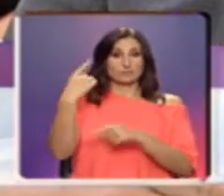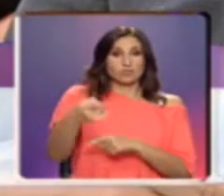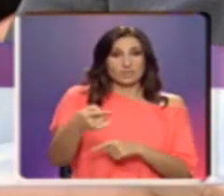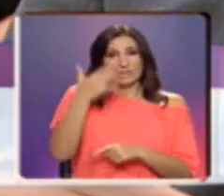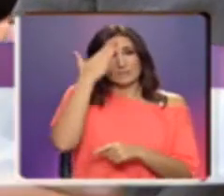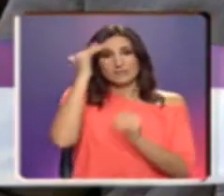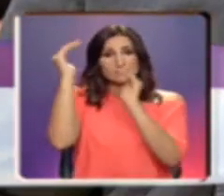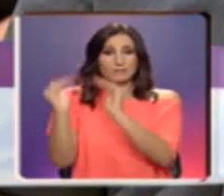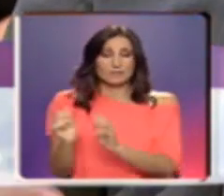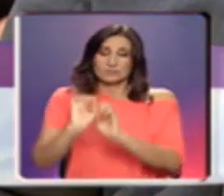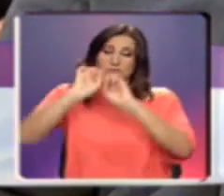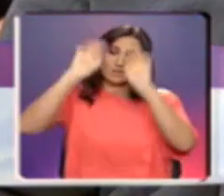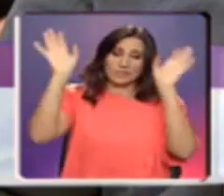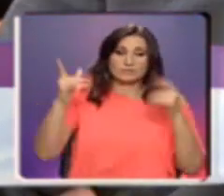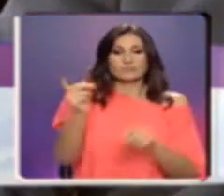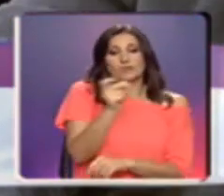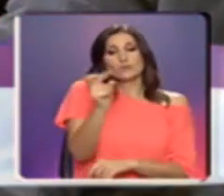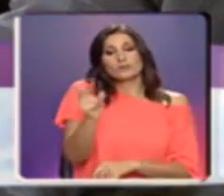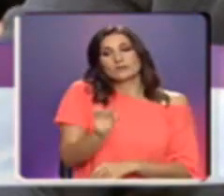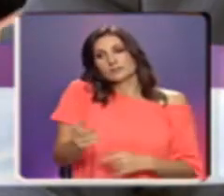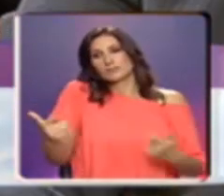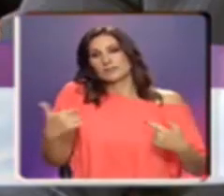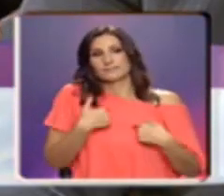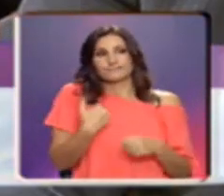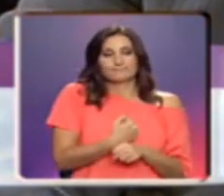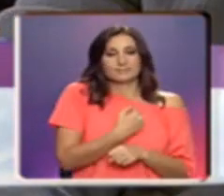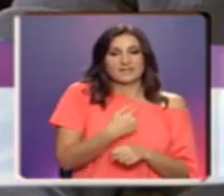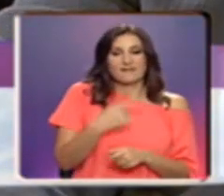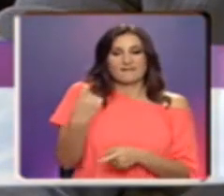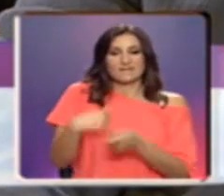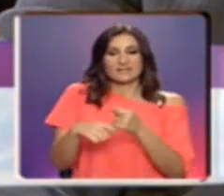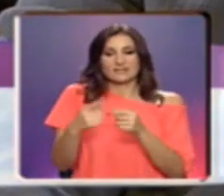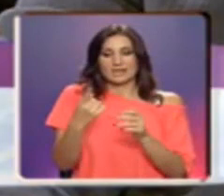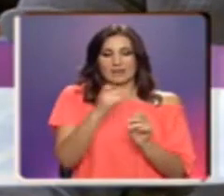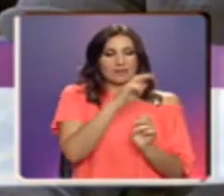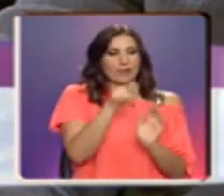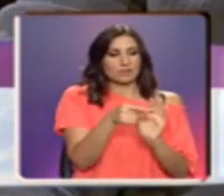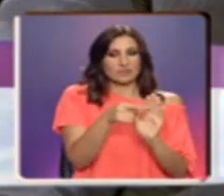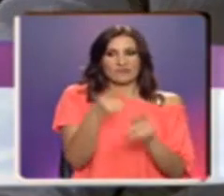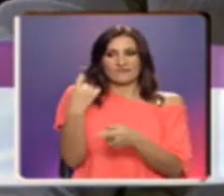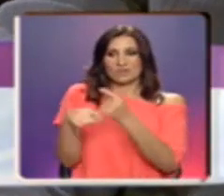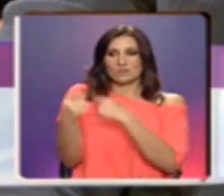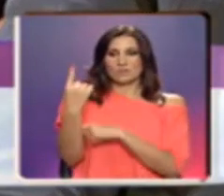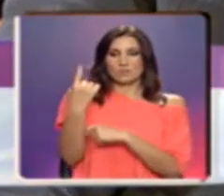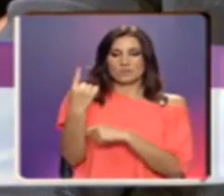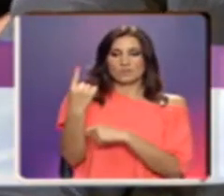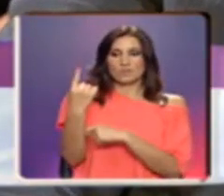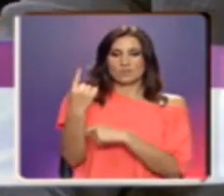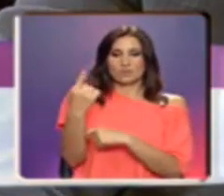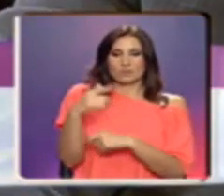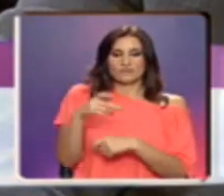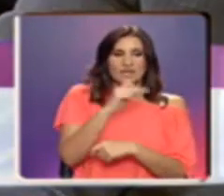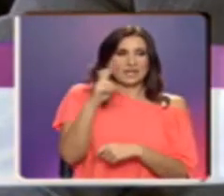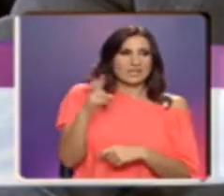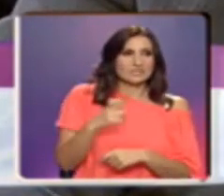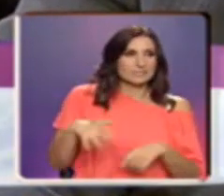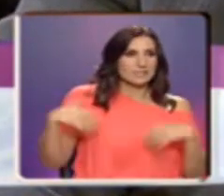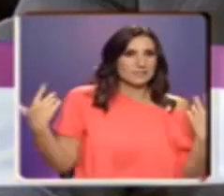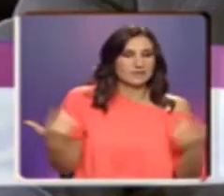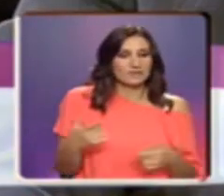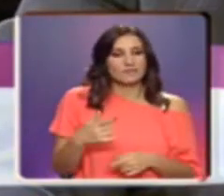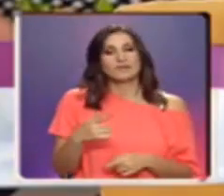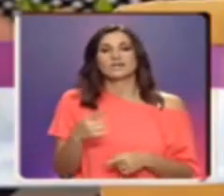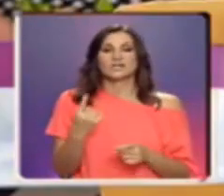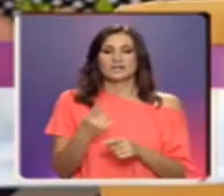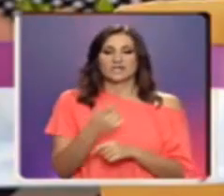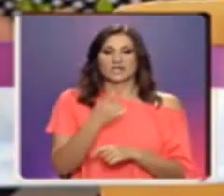faculdades que tenho agora. Agora, foi um azar descomunal que eu tive. Ele vendia sempre pela cláusula e vendeu-me um por pacote e tudo, foi um azar descomunal. Não se arrepende de nada